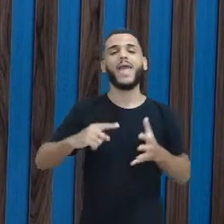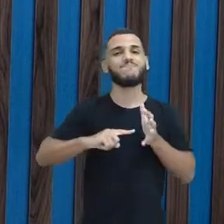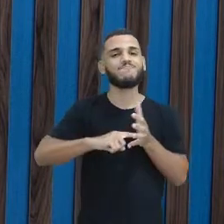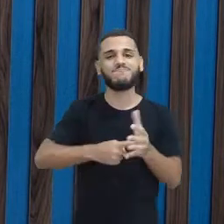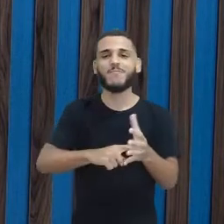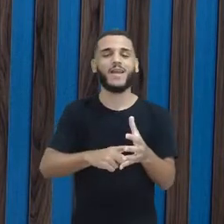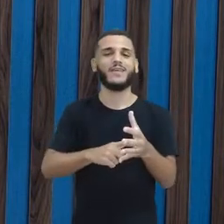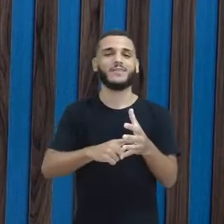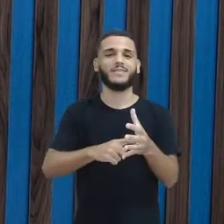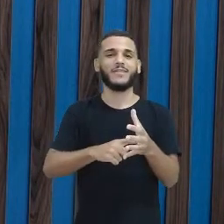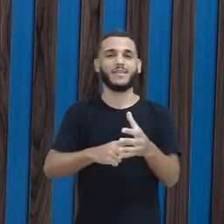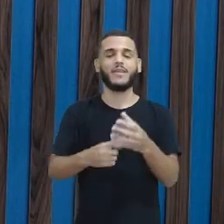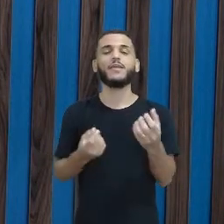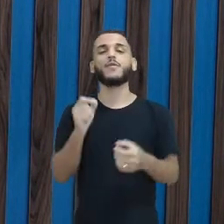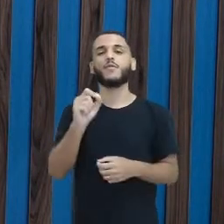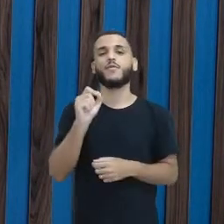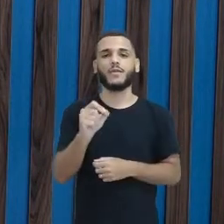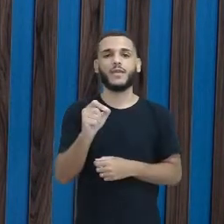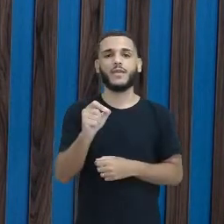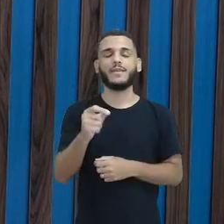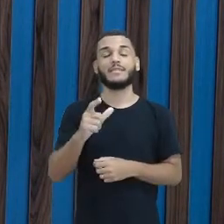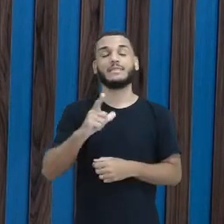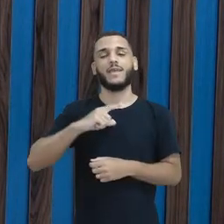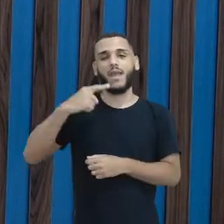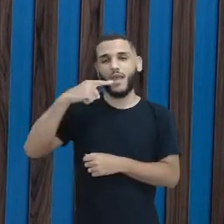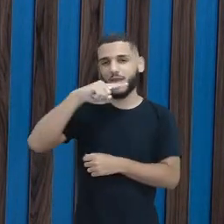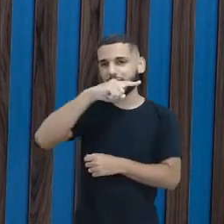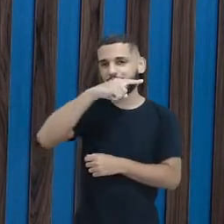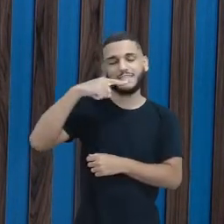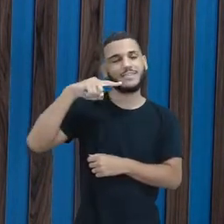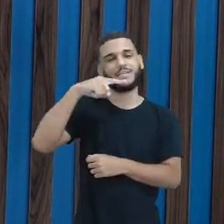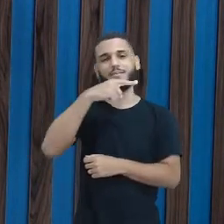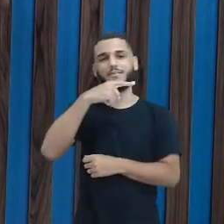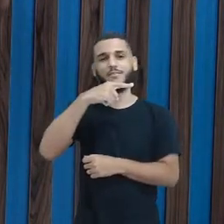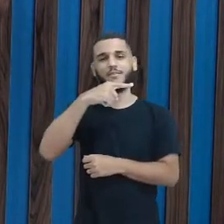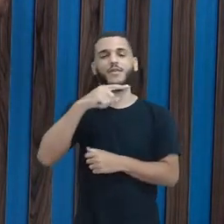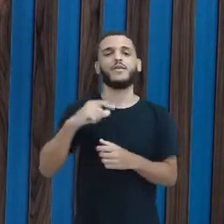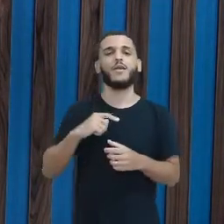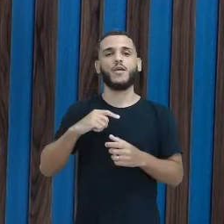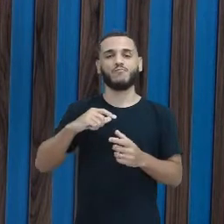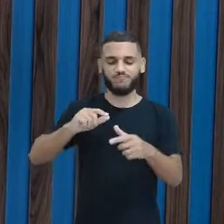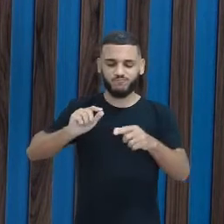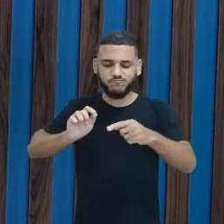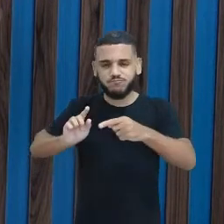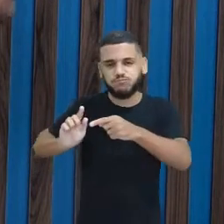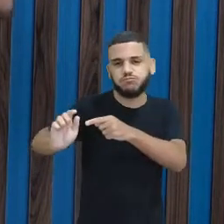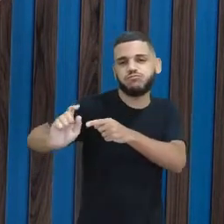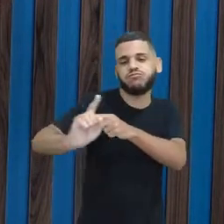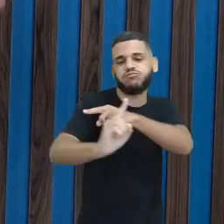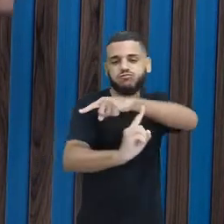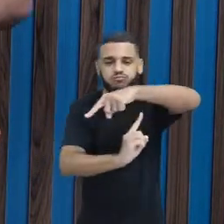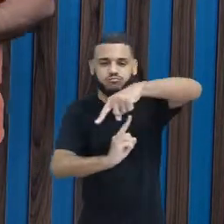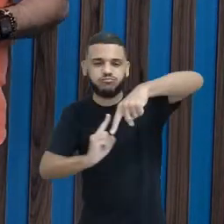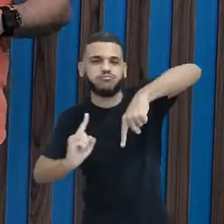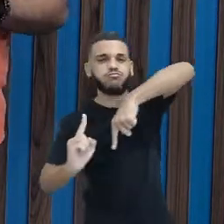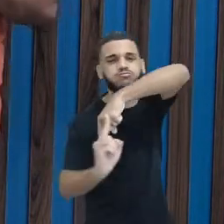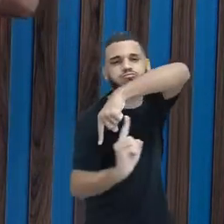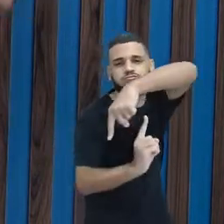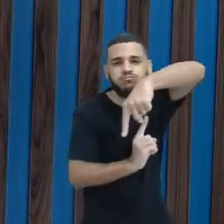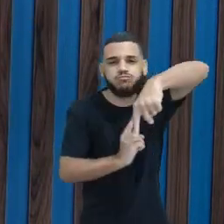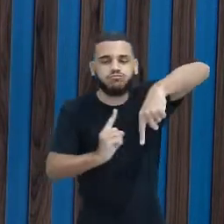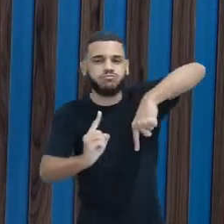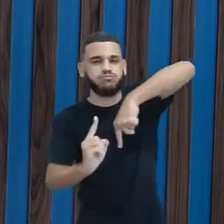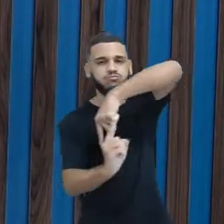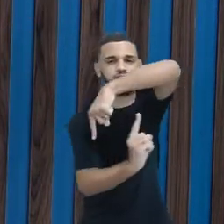moía a cana. Então, na realidade, essa máquina se chama de moenda ou engenho. Então,